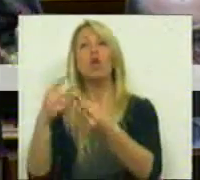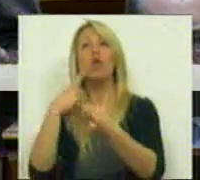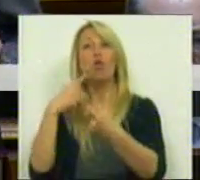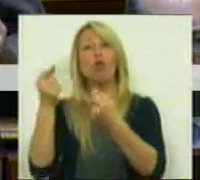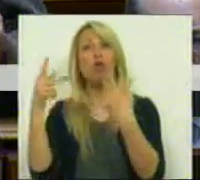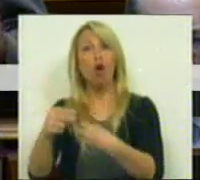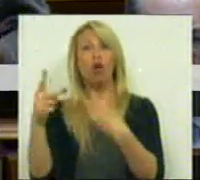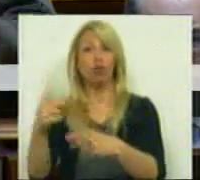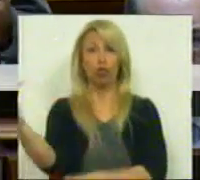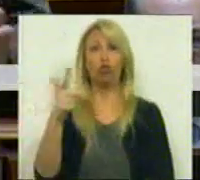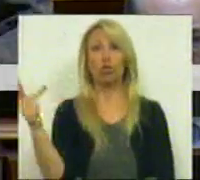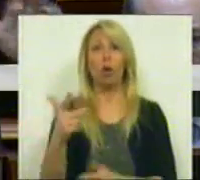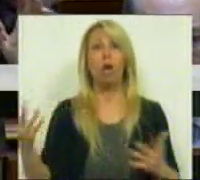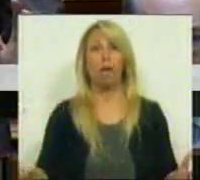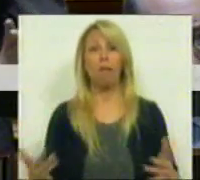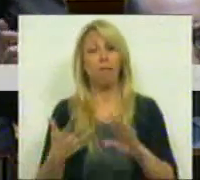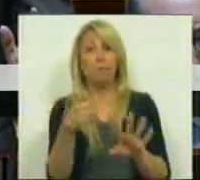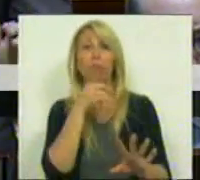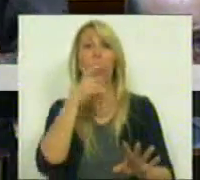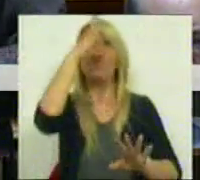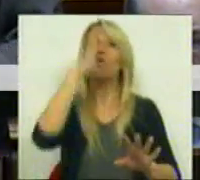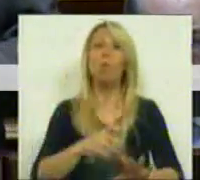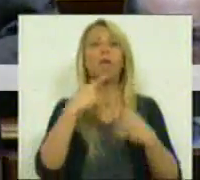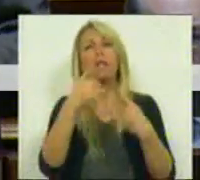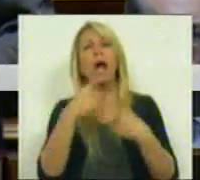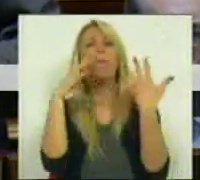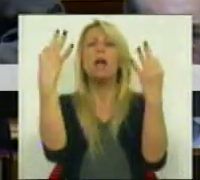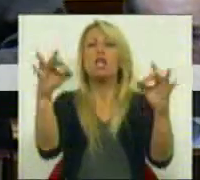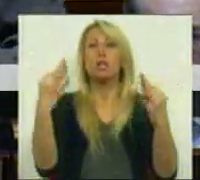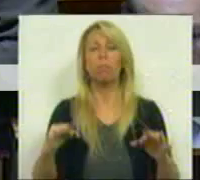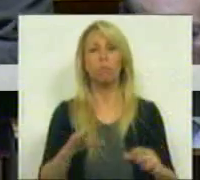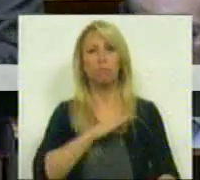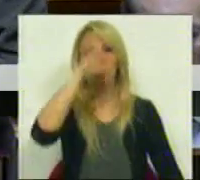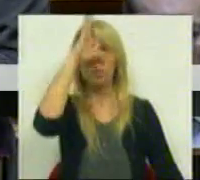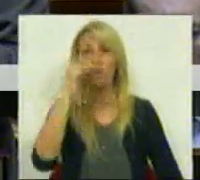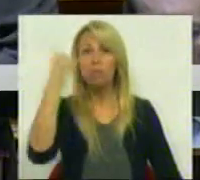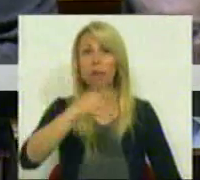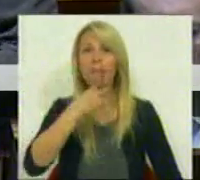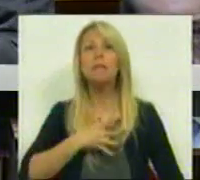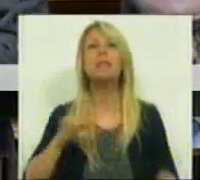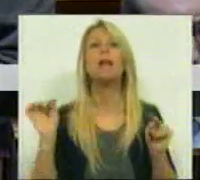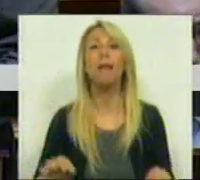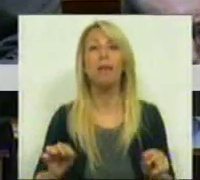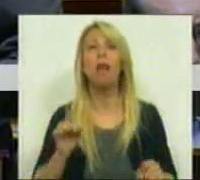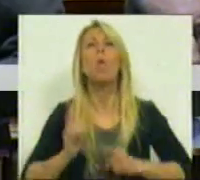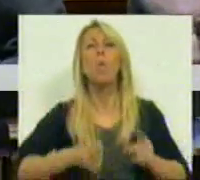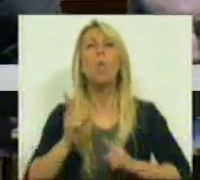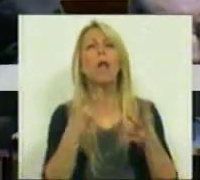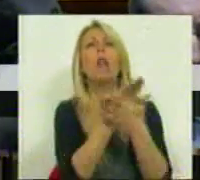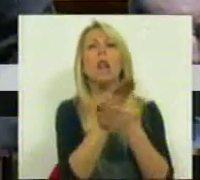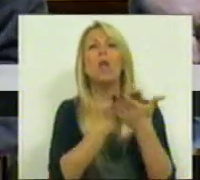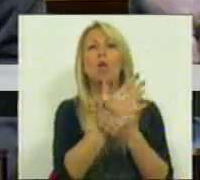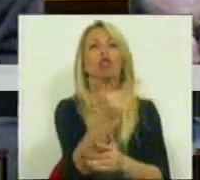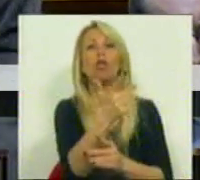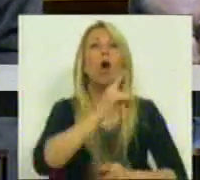essa a mensagem do Governo, que com isso tudo seria mais simples. O Sr. Ministro tem que nos dizer aqui o que é que está a negociar com a Troika, o que é